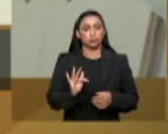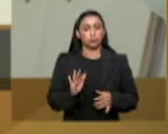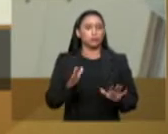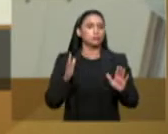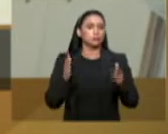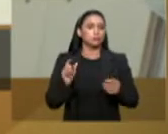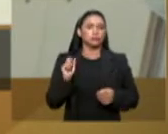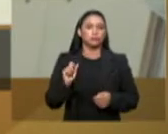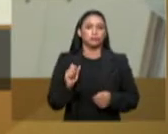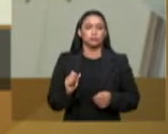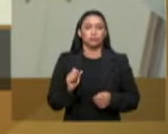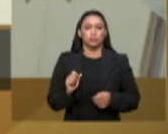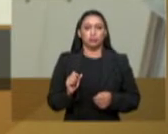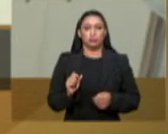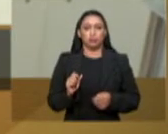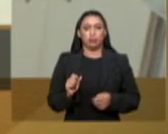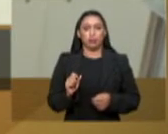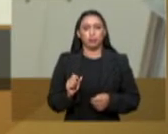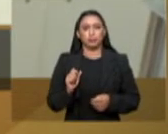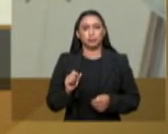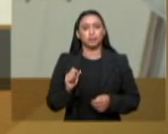fáticos jurídicos da presente demanda?